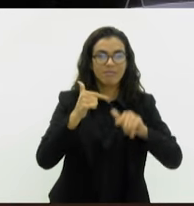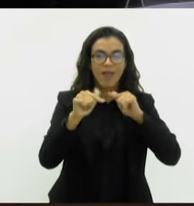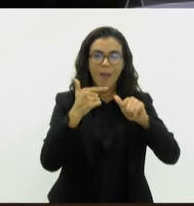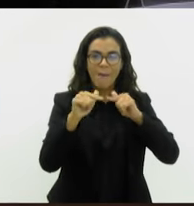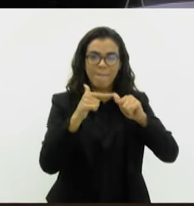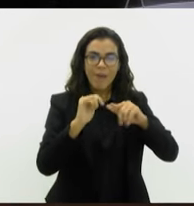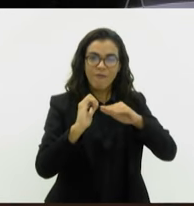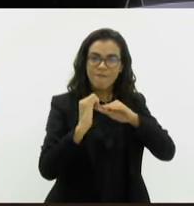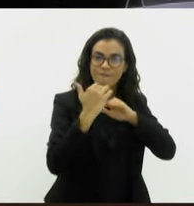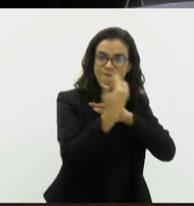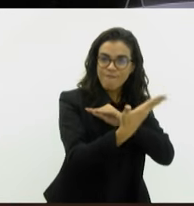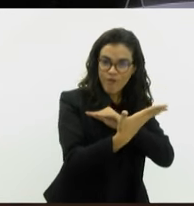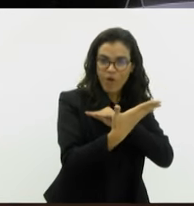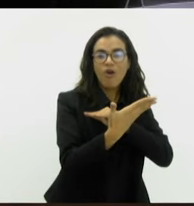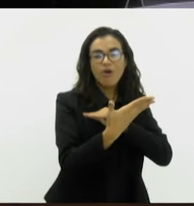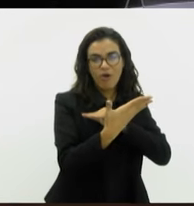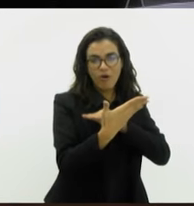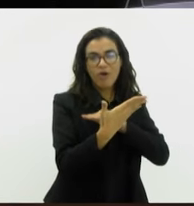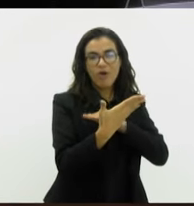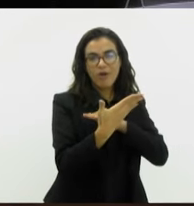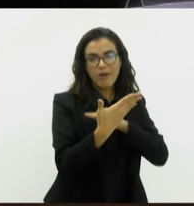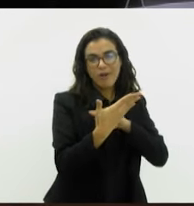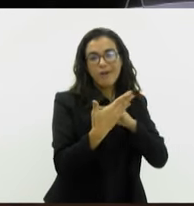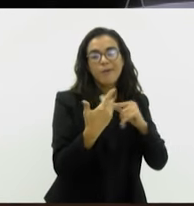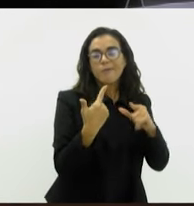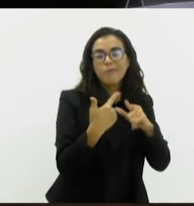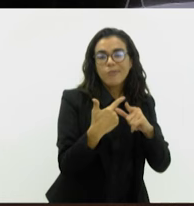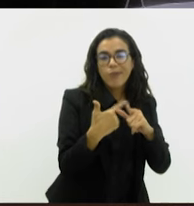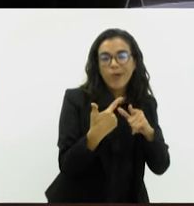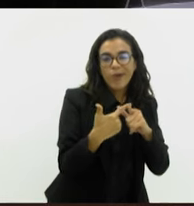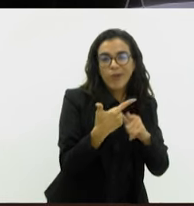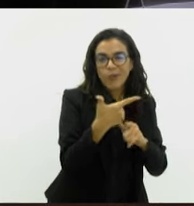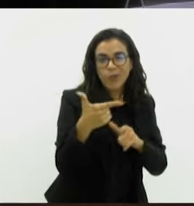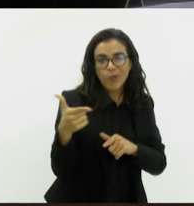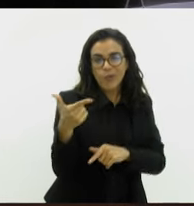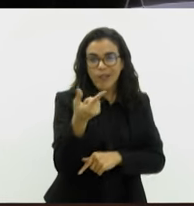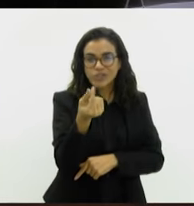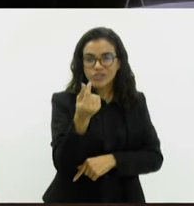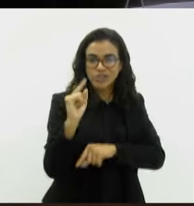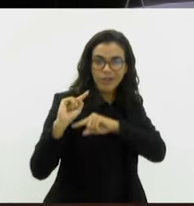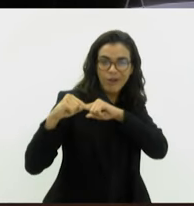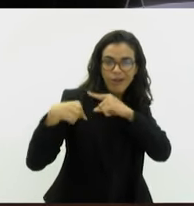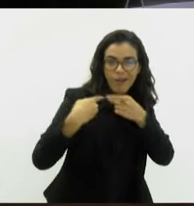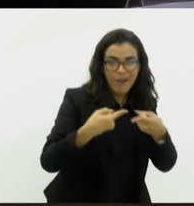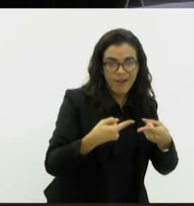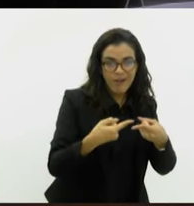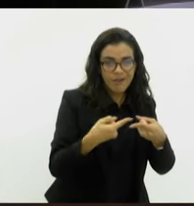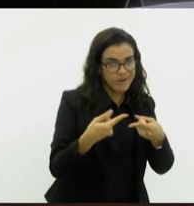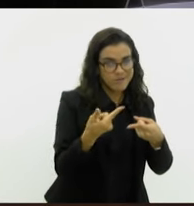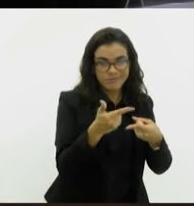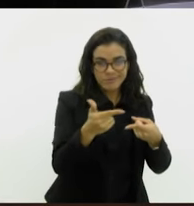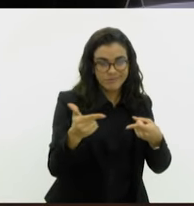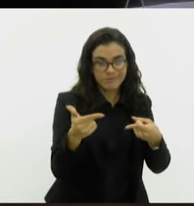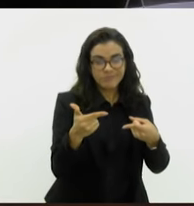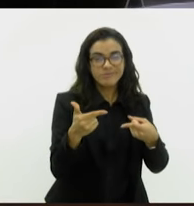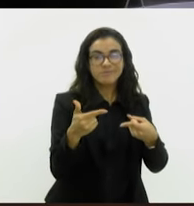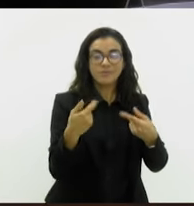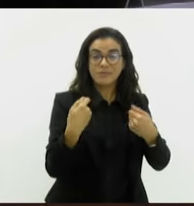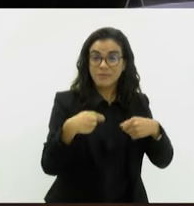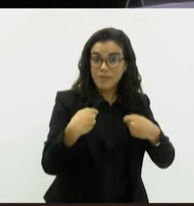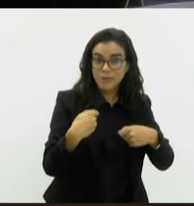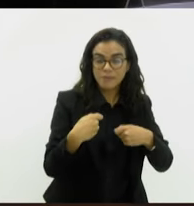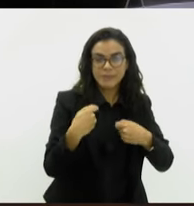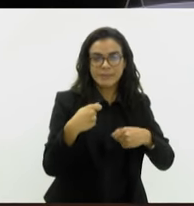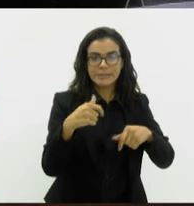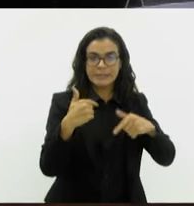muit das vezes ela é Esteio de família muitas vezes ela eh tem que fazer os